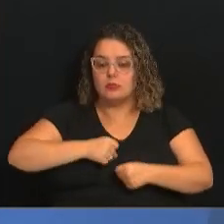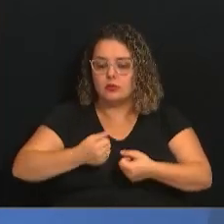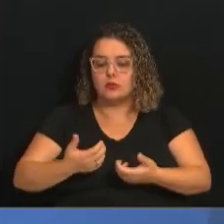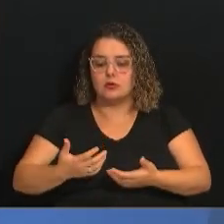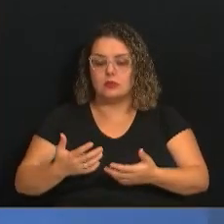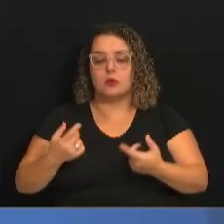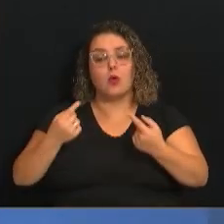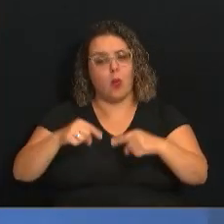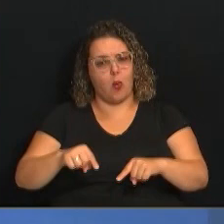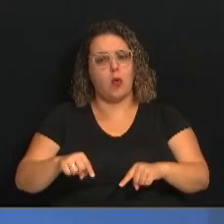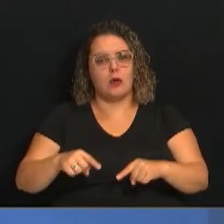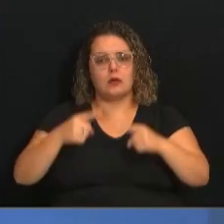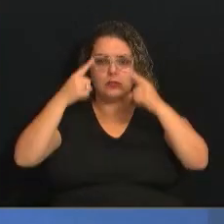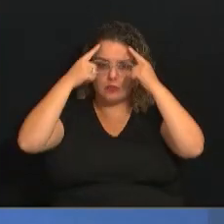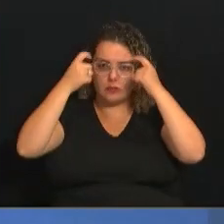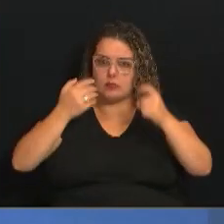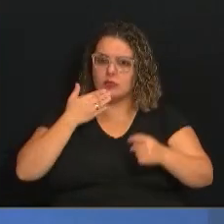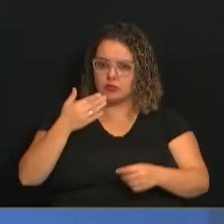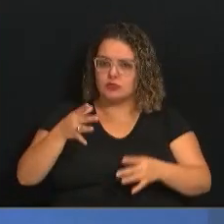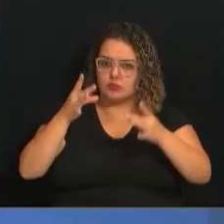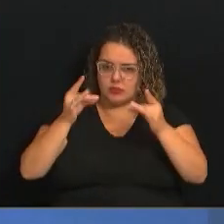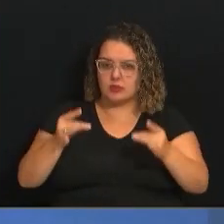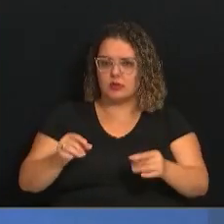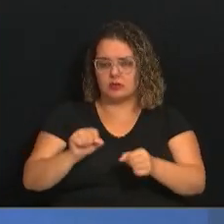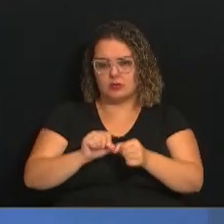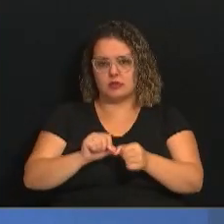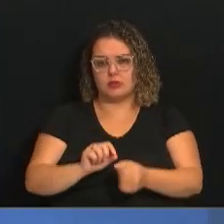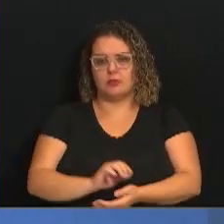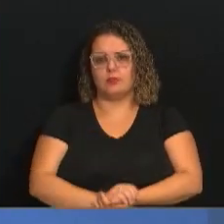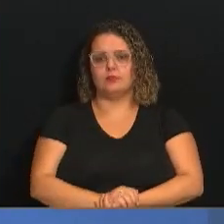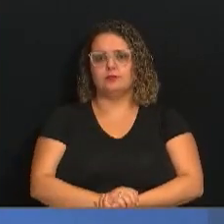e pediram providências.